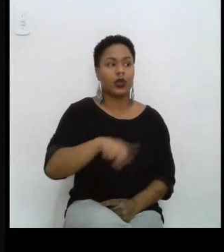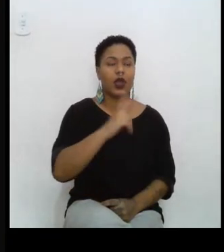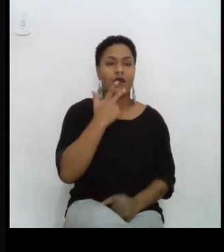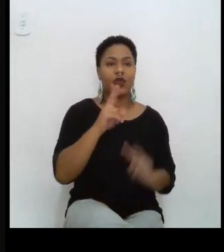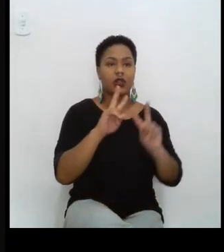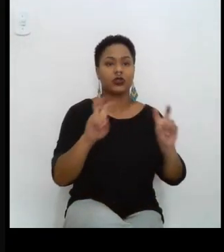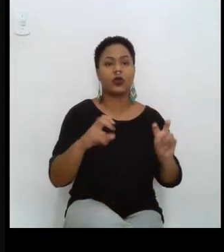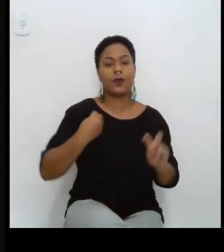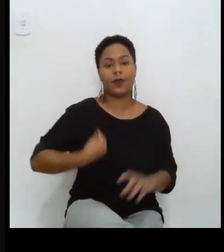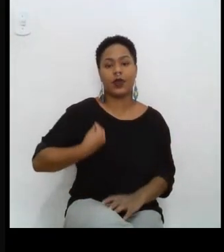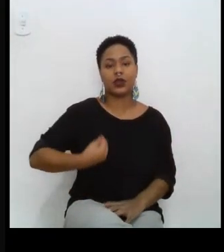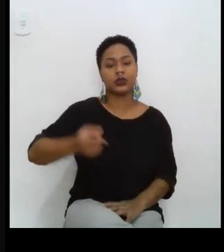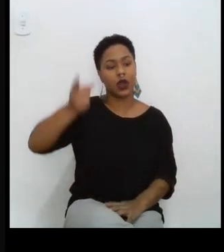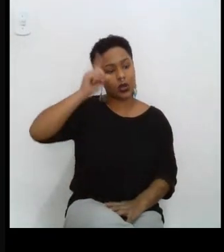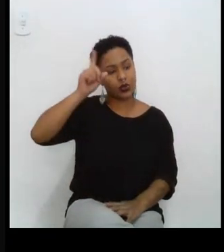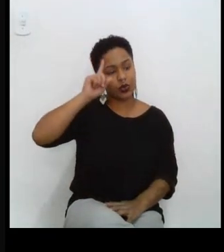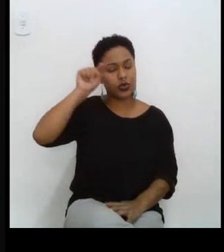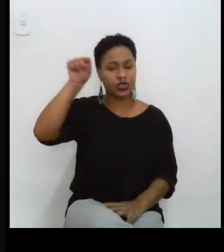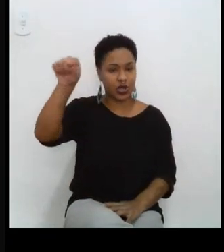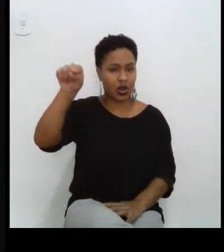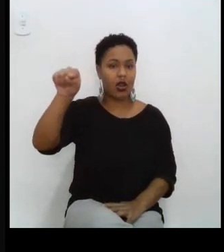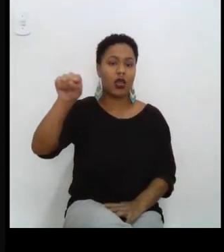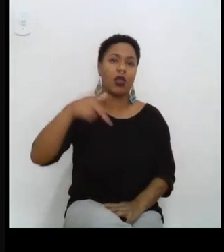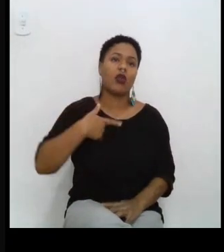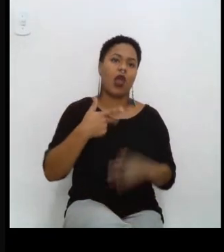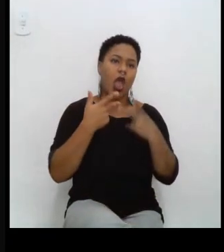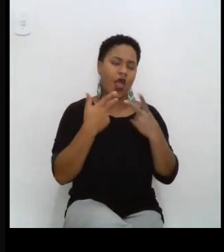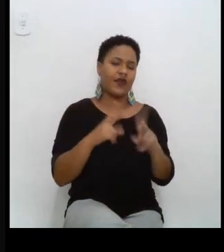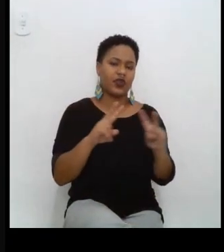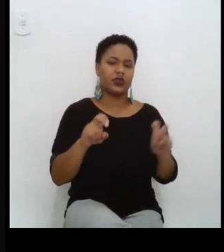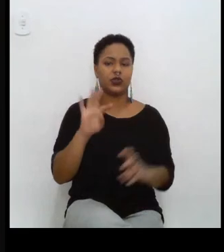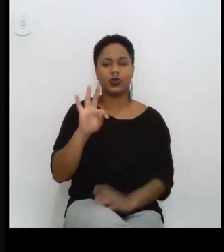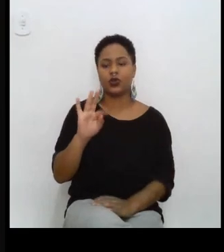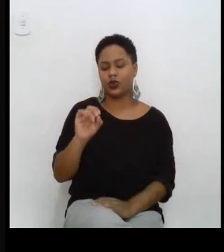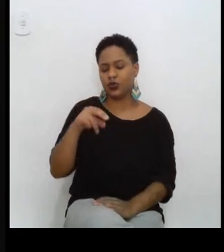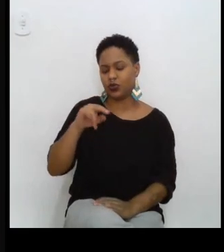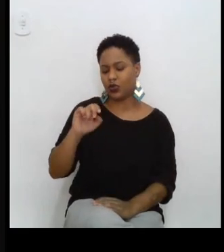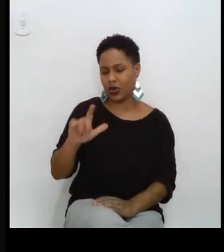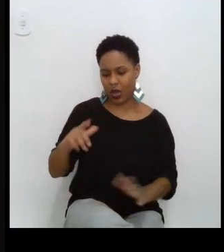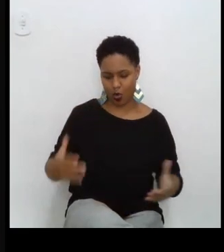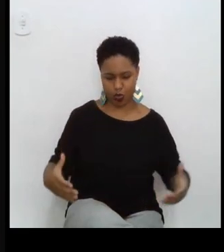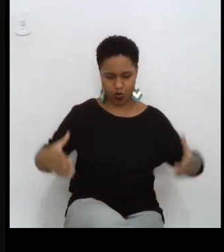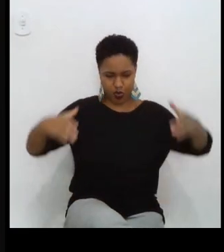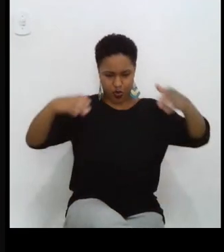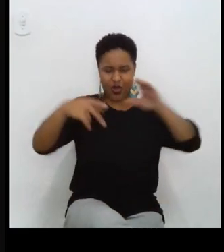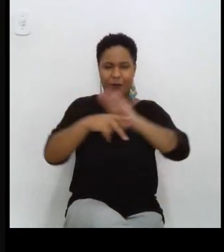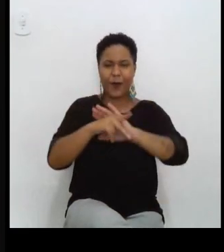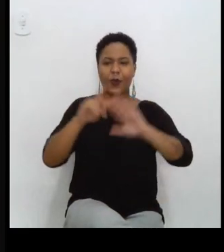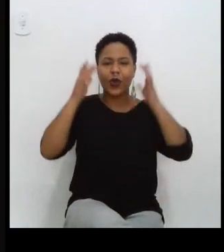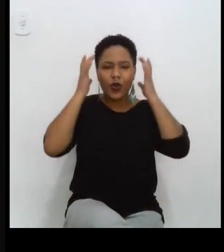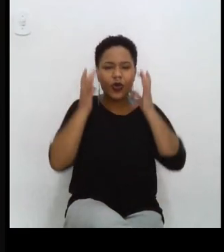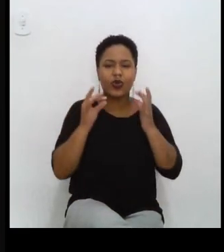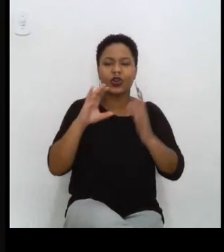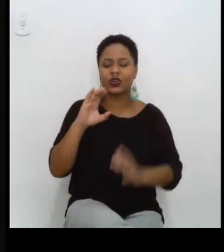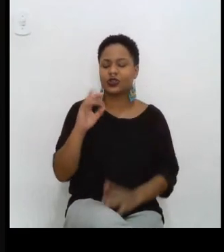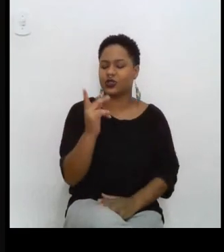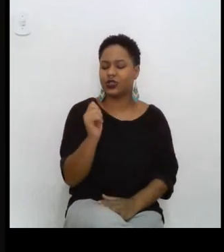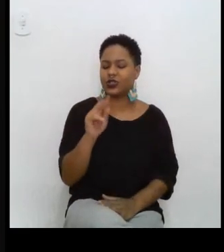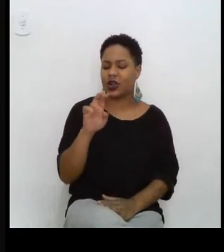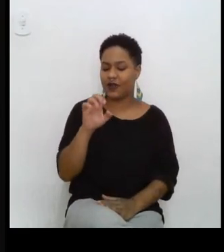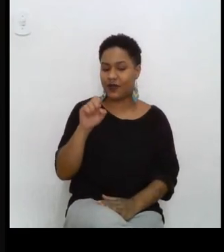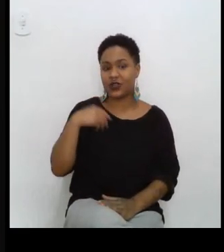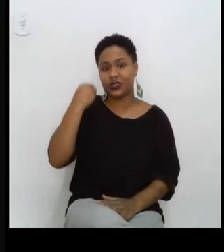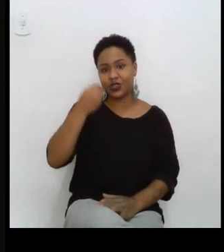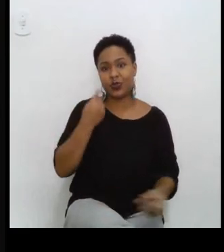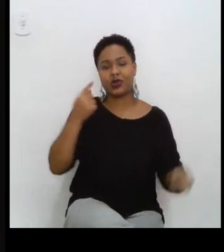ali quando eu falo do Tonel do Chaves tem a ver com essa experiência por exemplo isso de